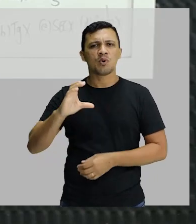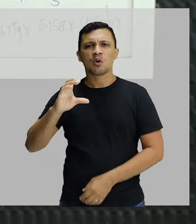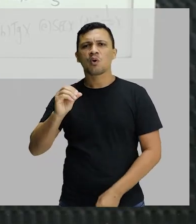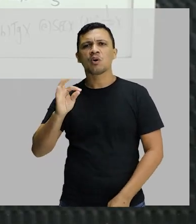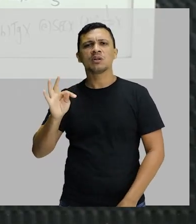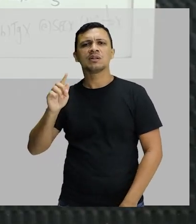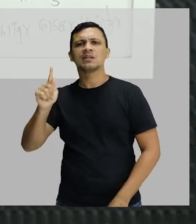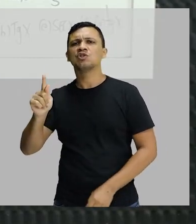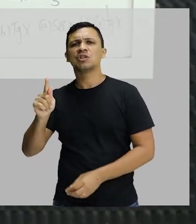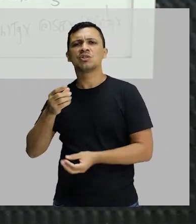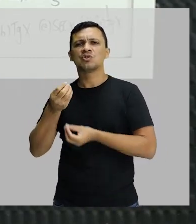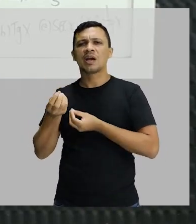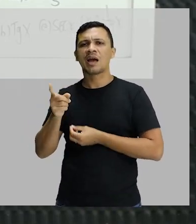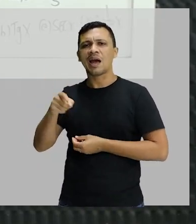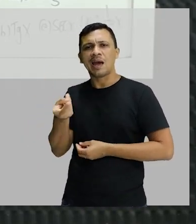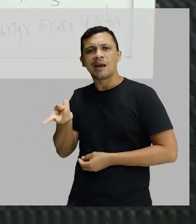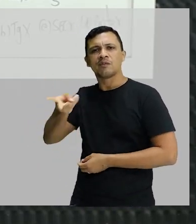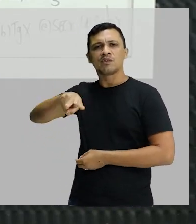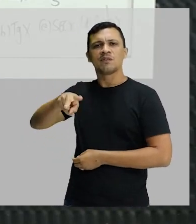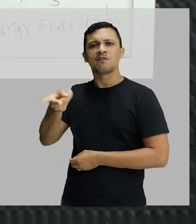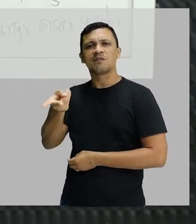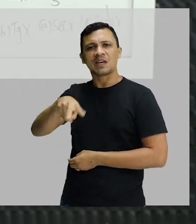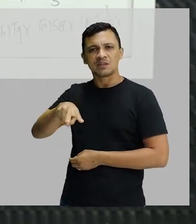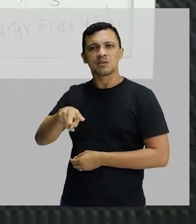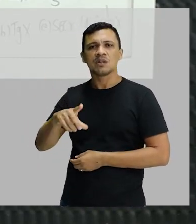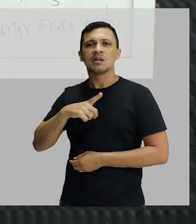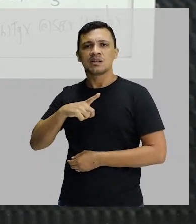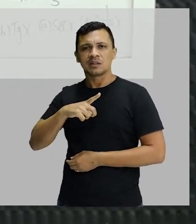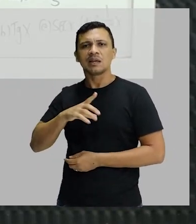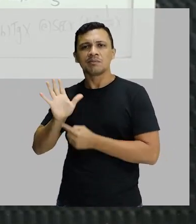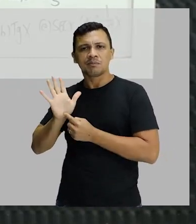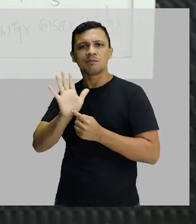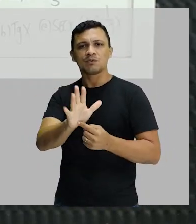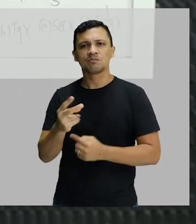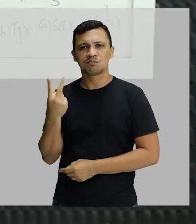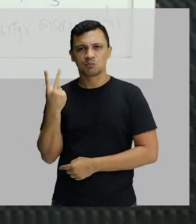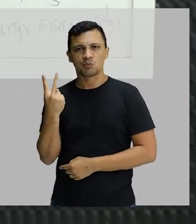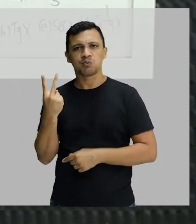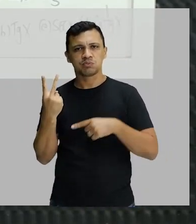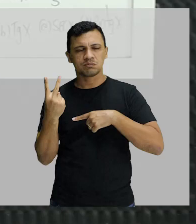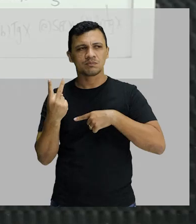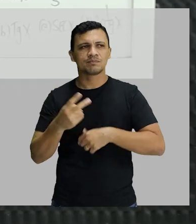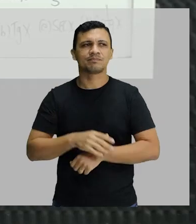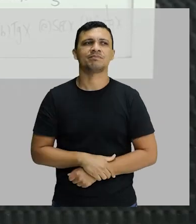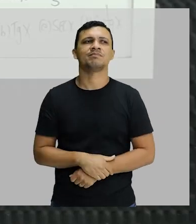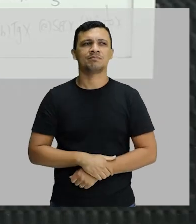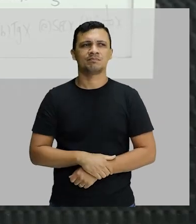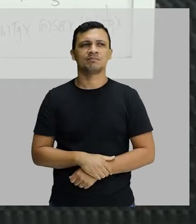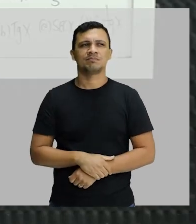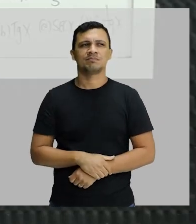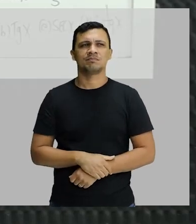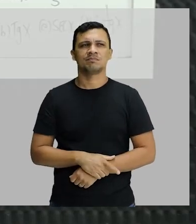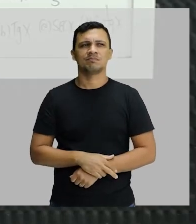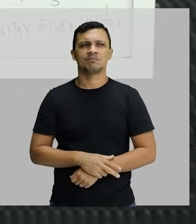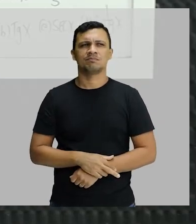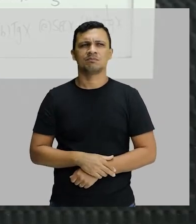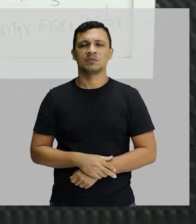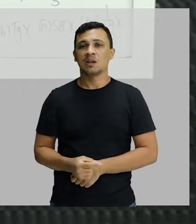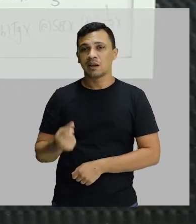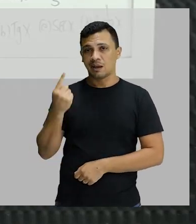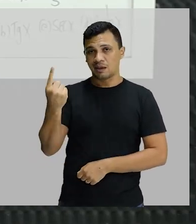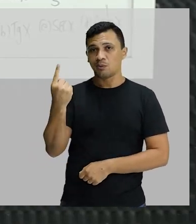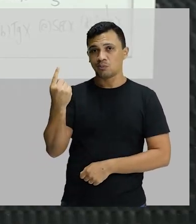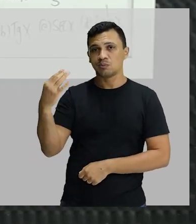da tangente. Tem duas maneiras de você representar a cotangente. Você pode botar que a cotangente é 1